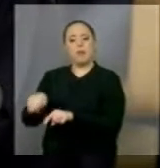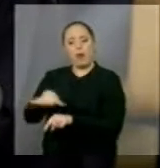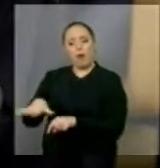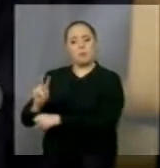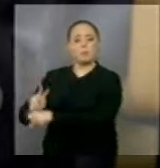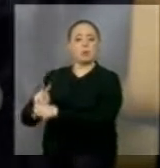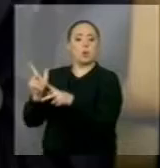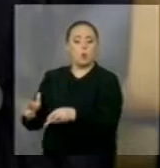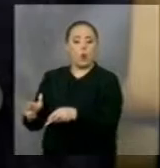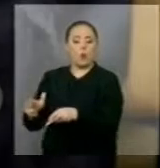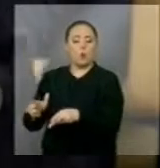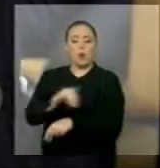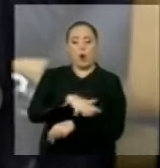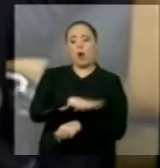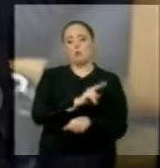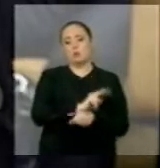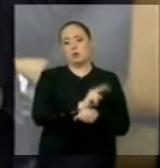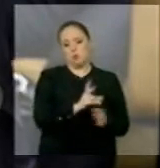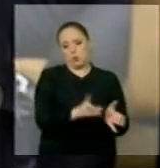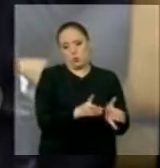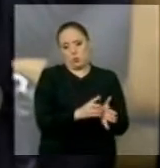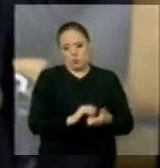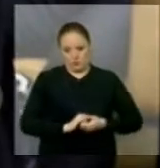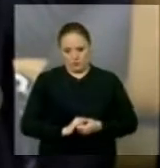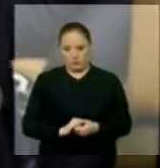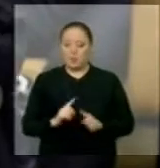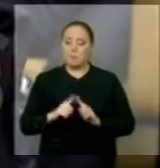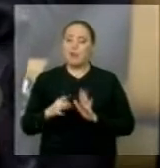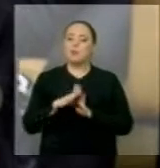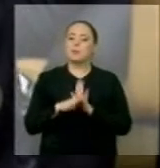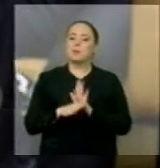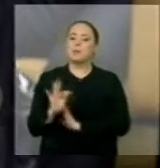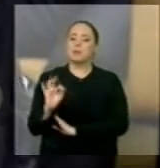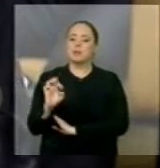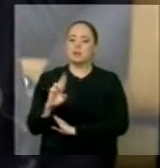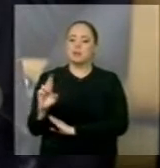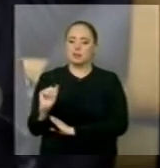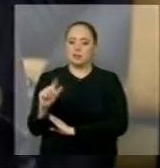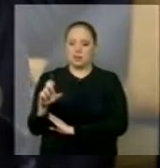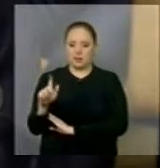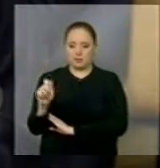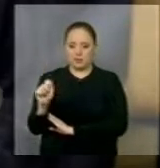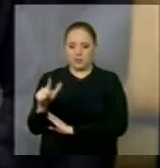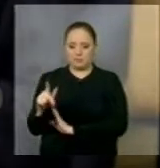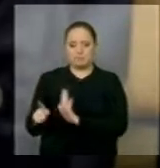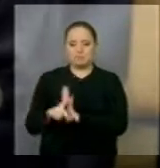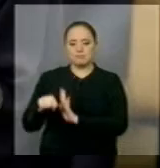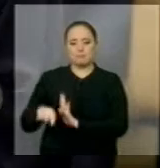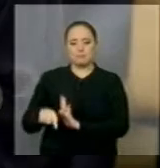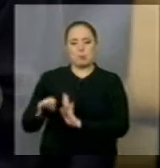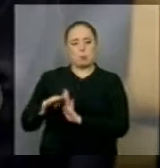igualmente protegidas. Todavia, senhores ministros, o programa Terra Legal, que é esse programa de regularização fundiária,